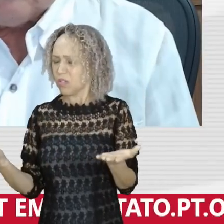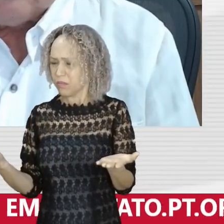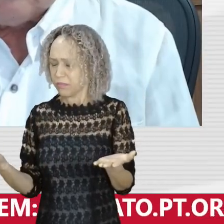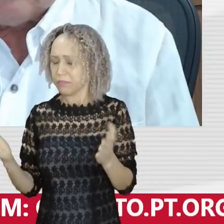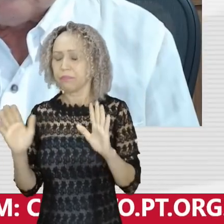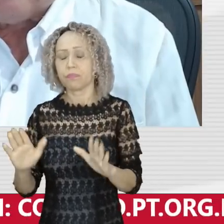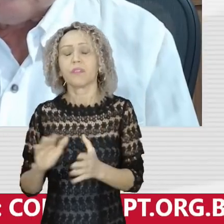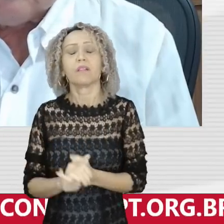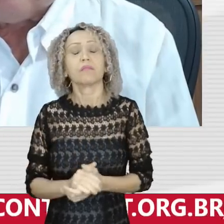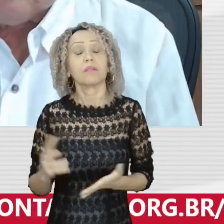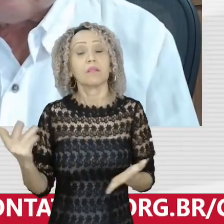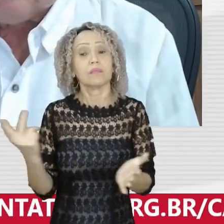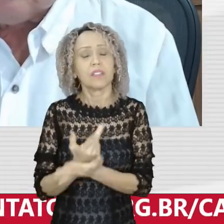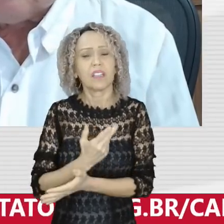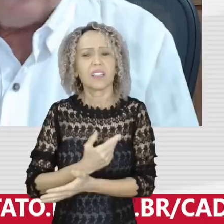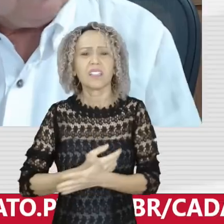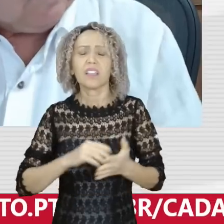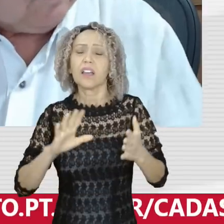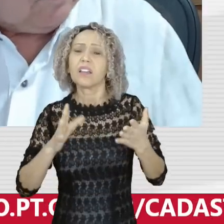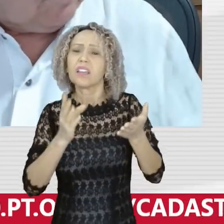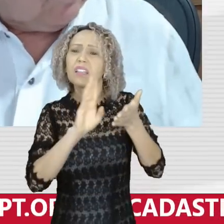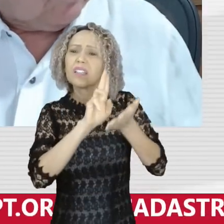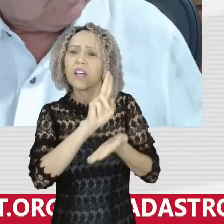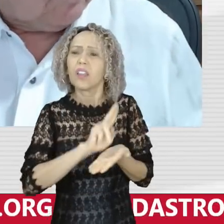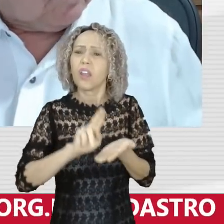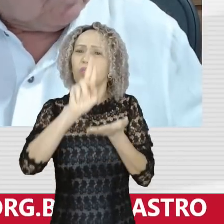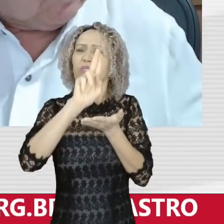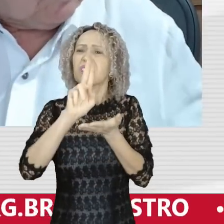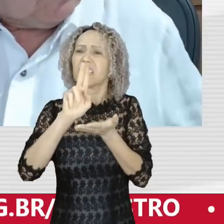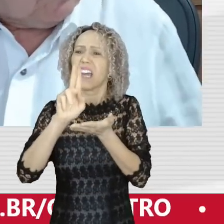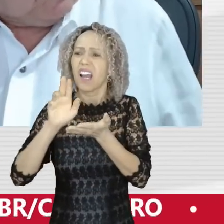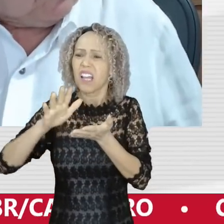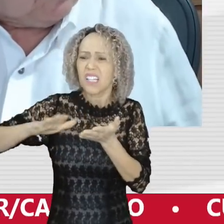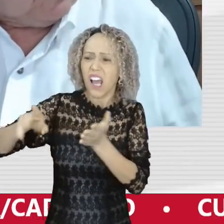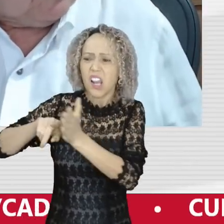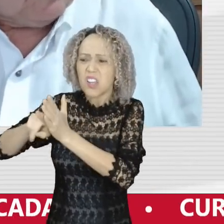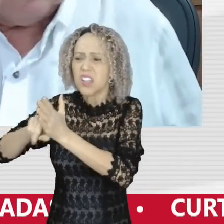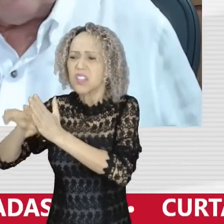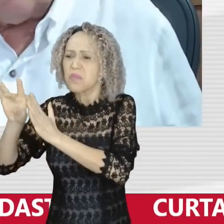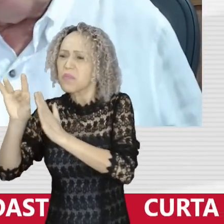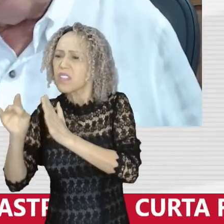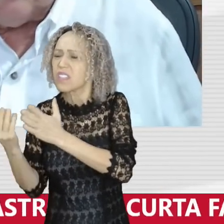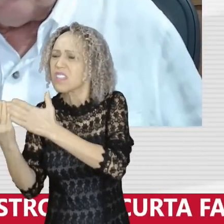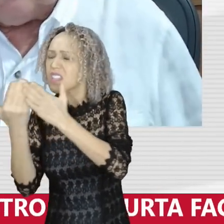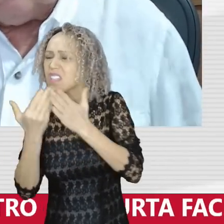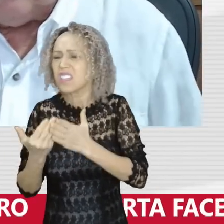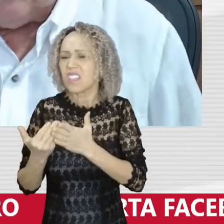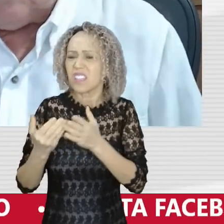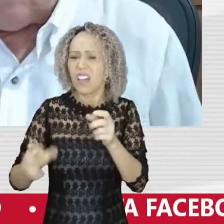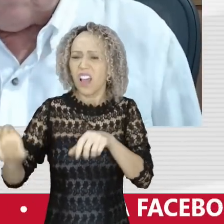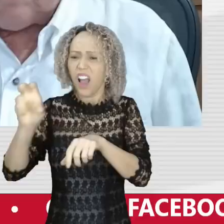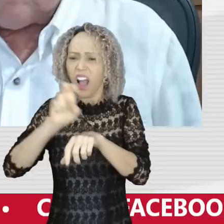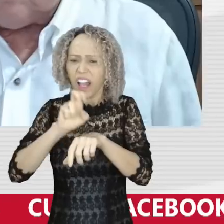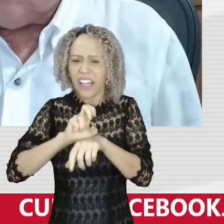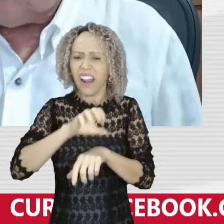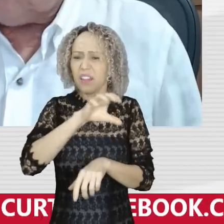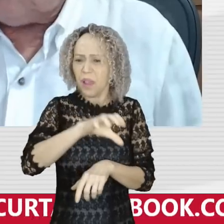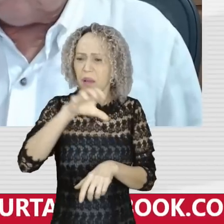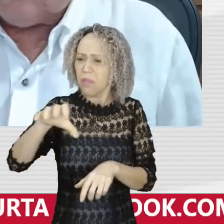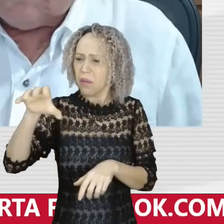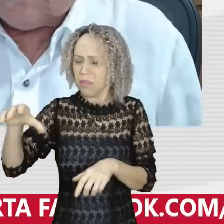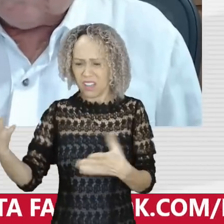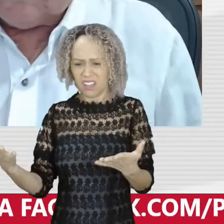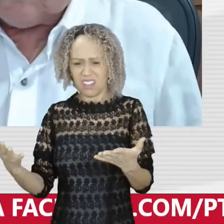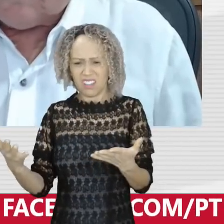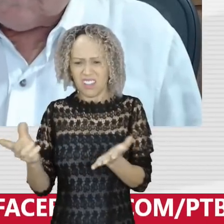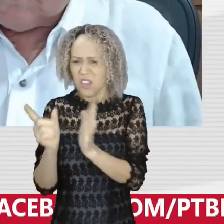desde as universidades, a área de pesquisa, a creche, nós não temos mais programas para creche, para construção de novas,